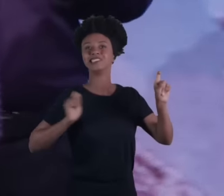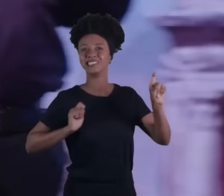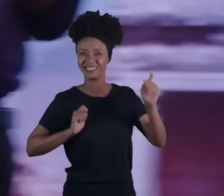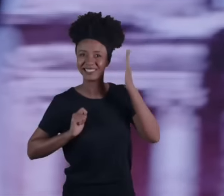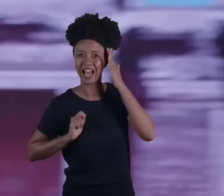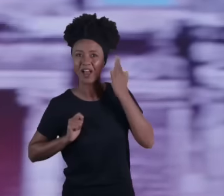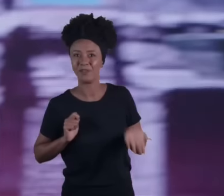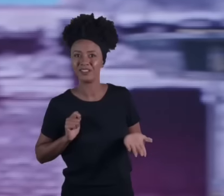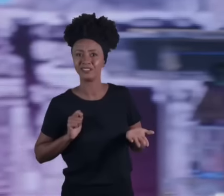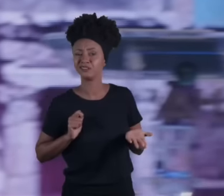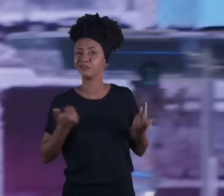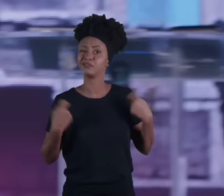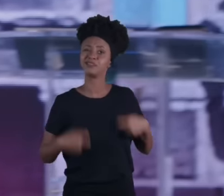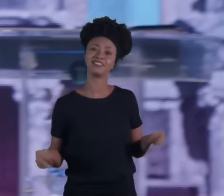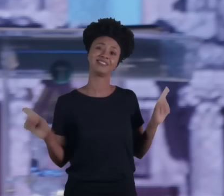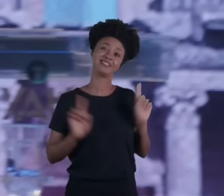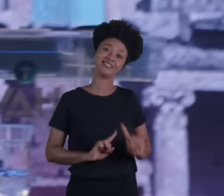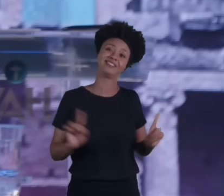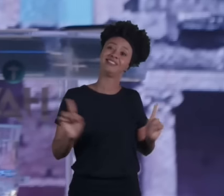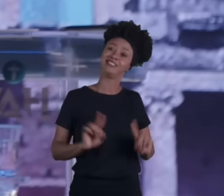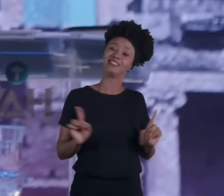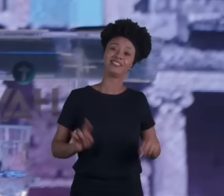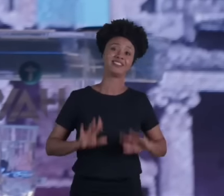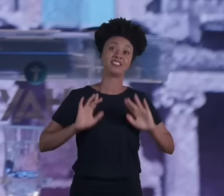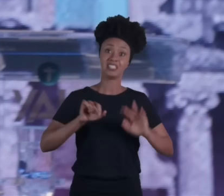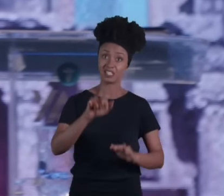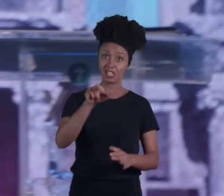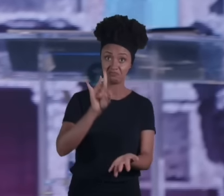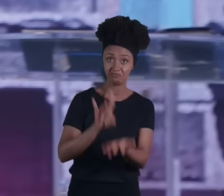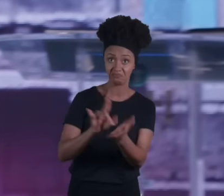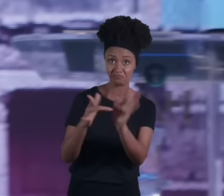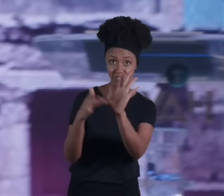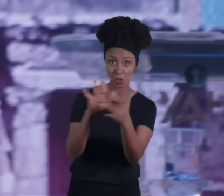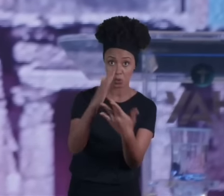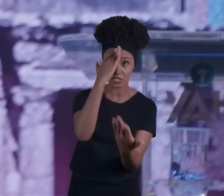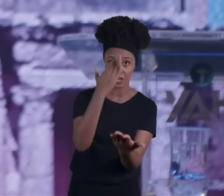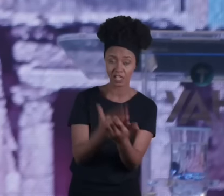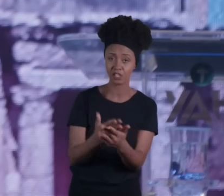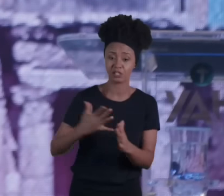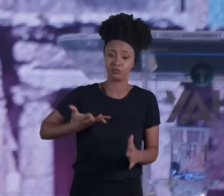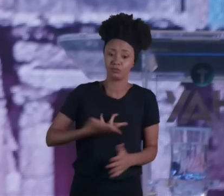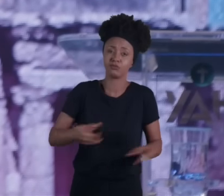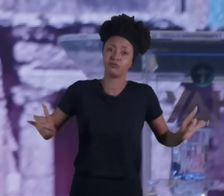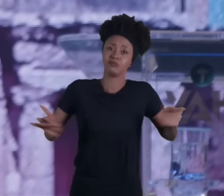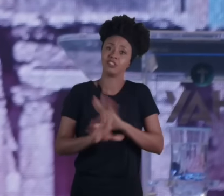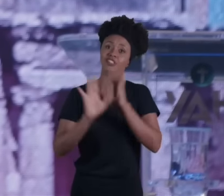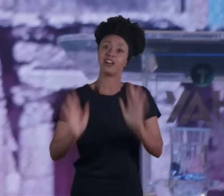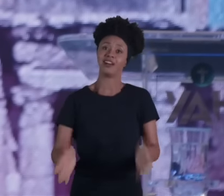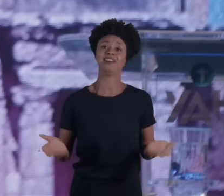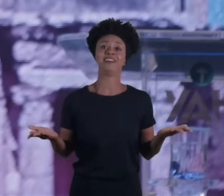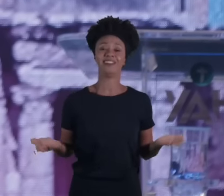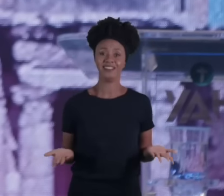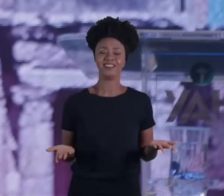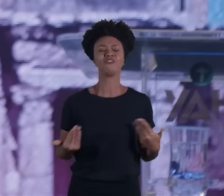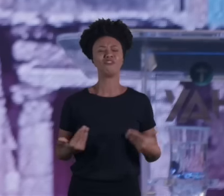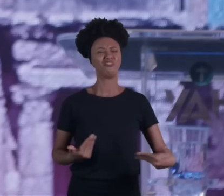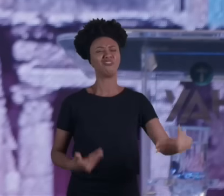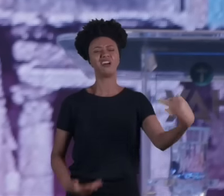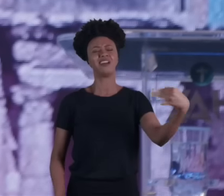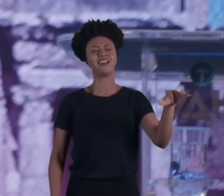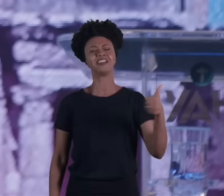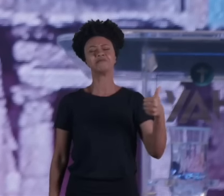Você não precisa ficar ansioso, porque você, se creu em Jesus, já está salvo. Vai dar